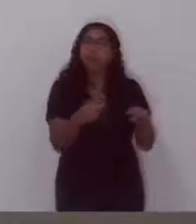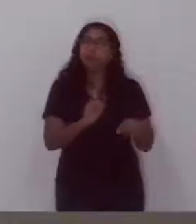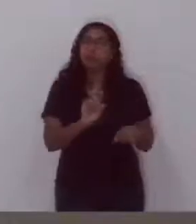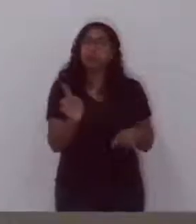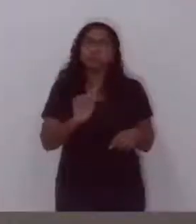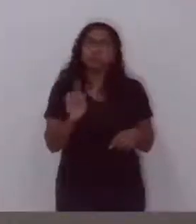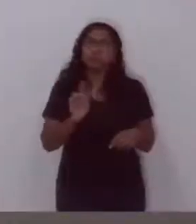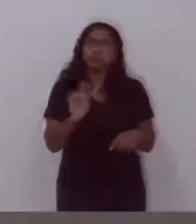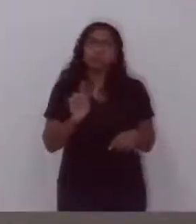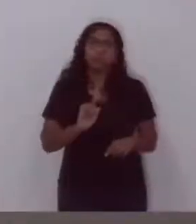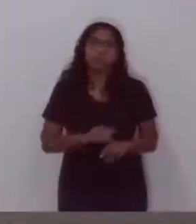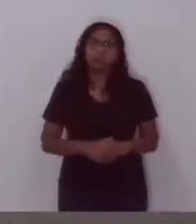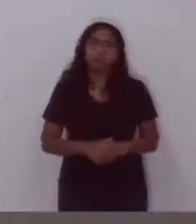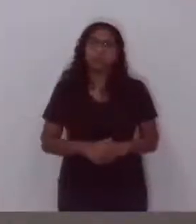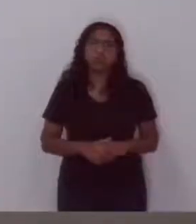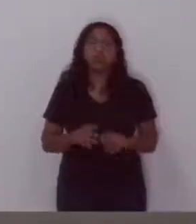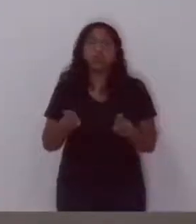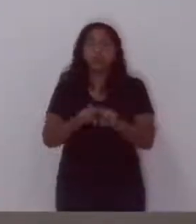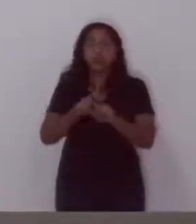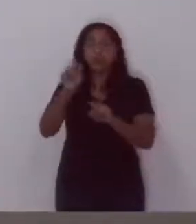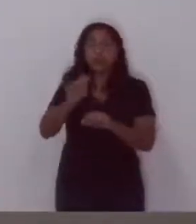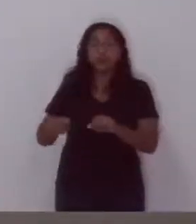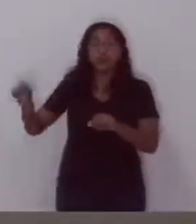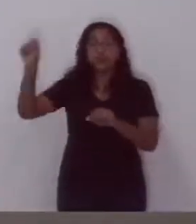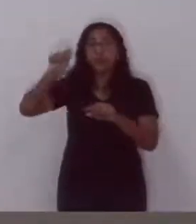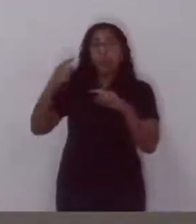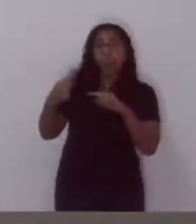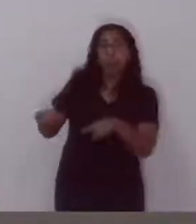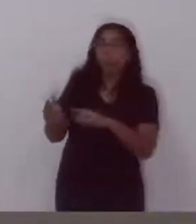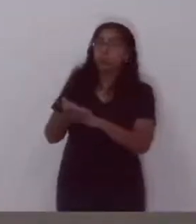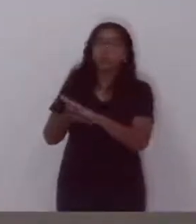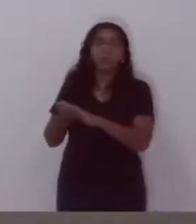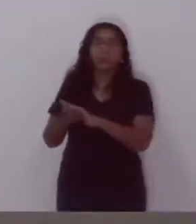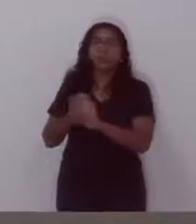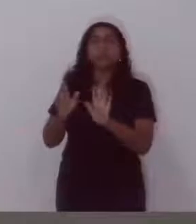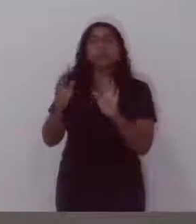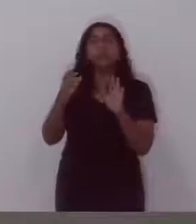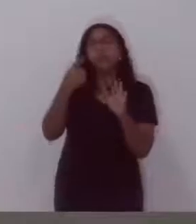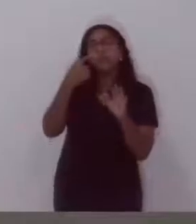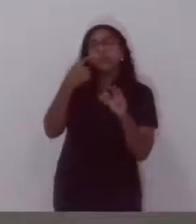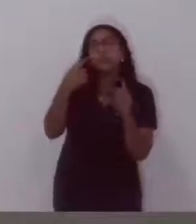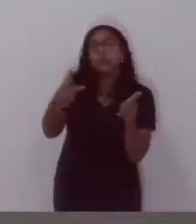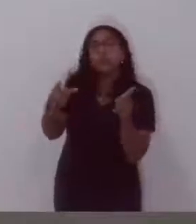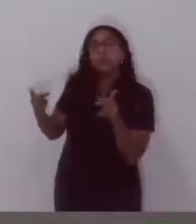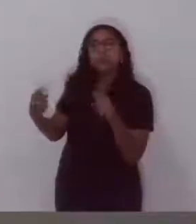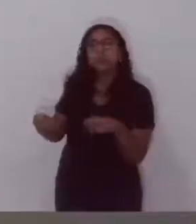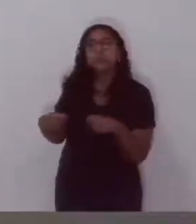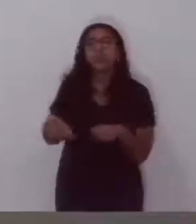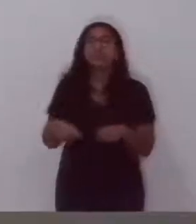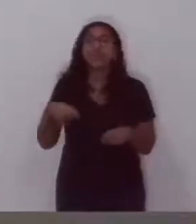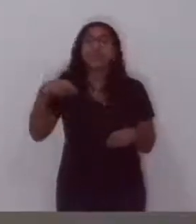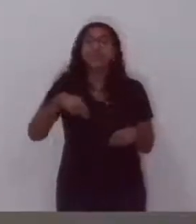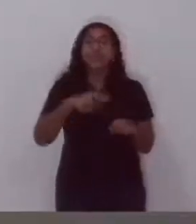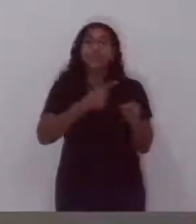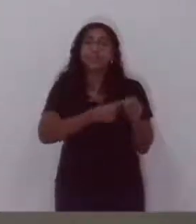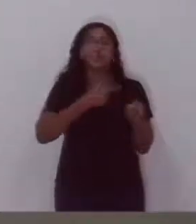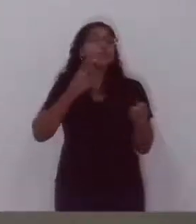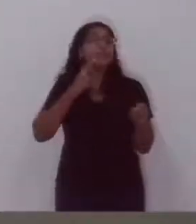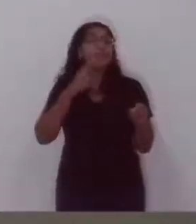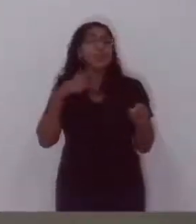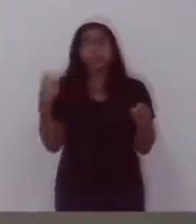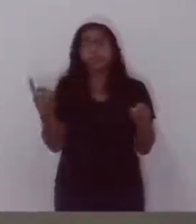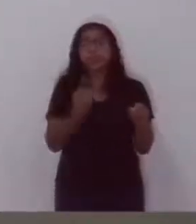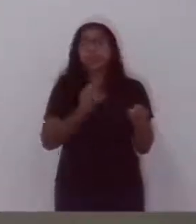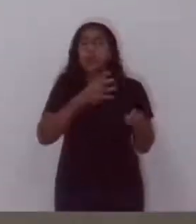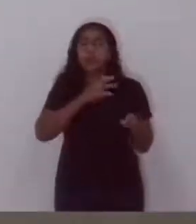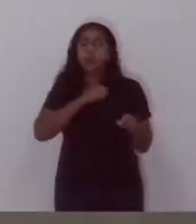trabalho realmente dessas entidades. Vinhedo é uma cidade que amamos, seja elas pessoas que nasceram